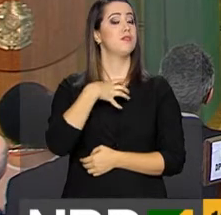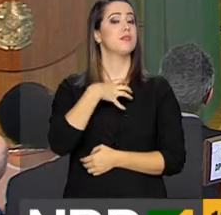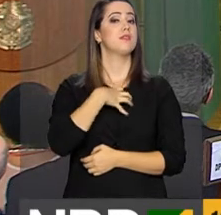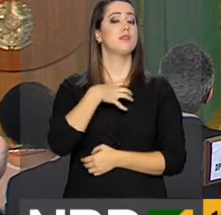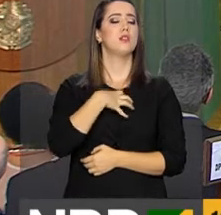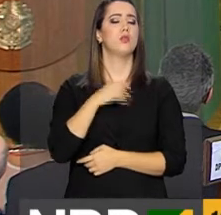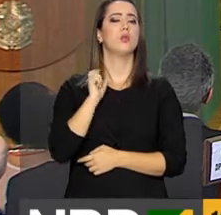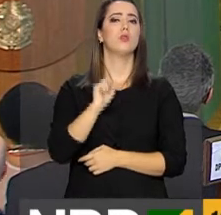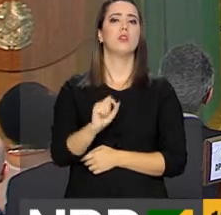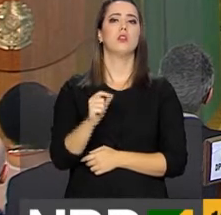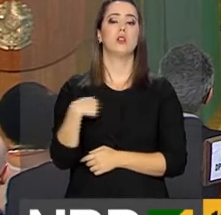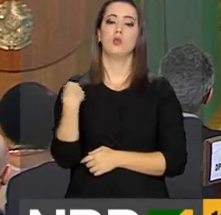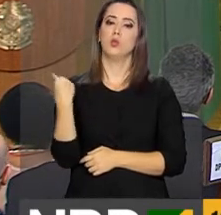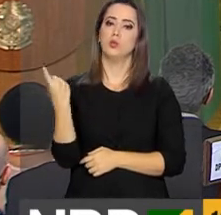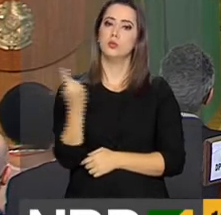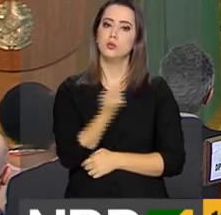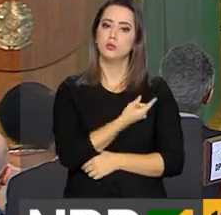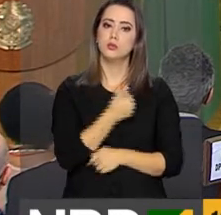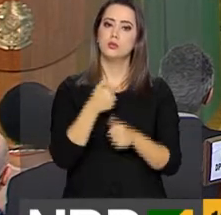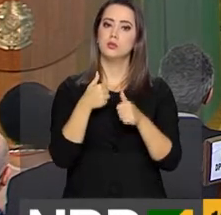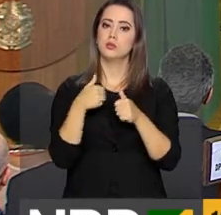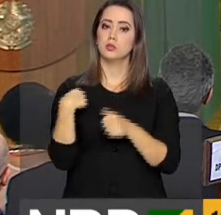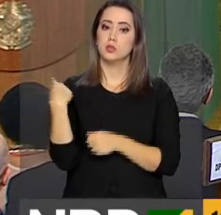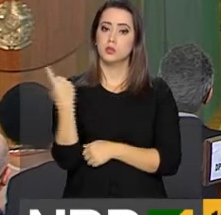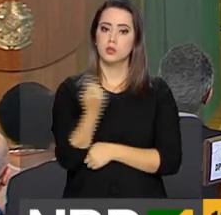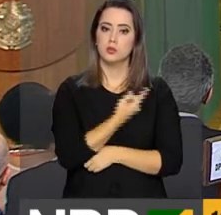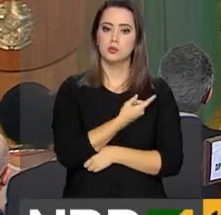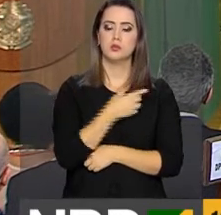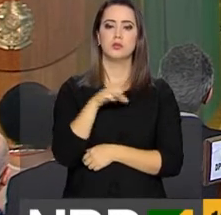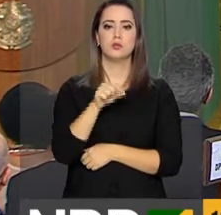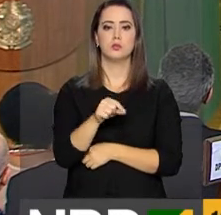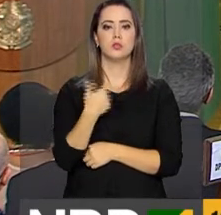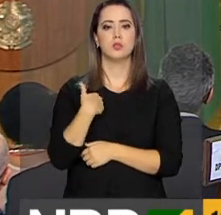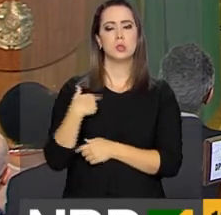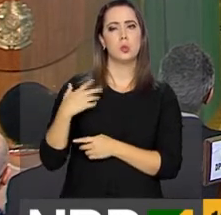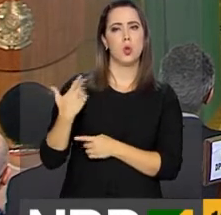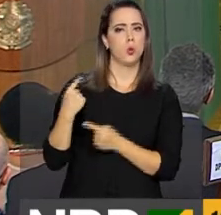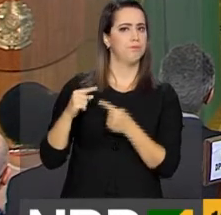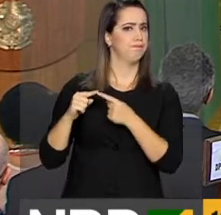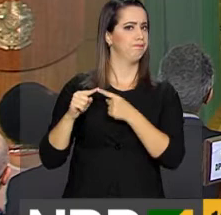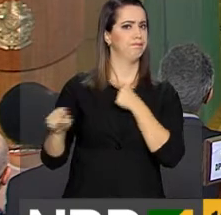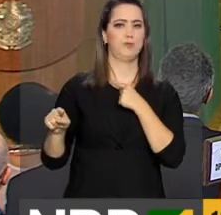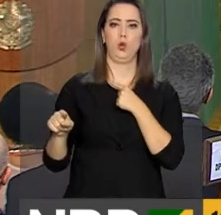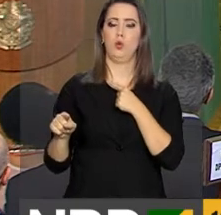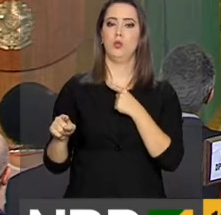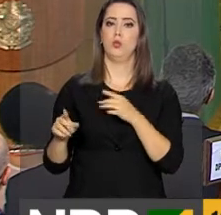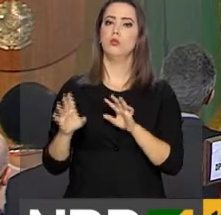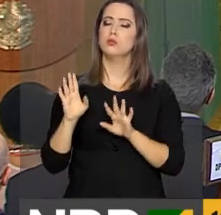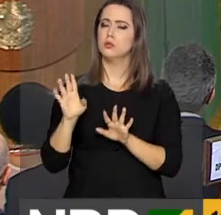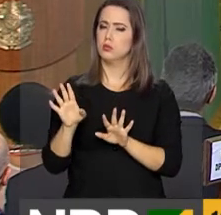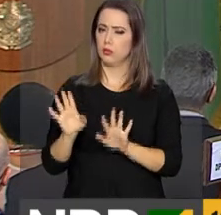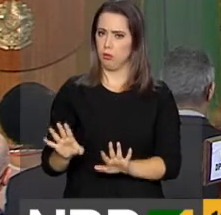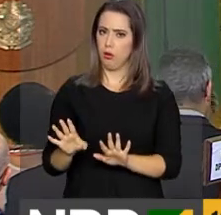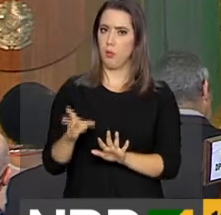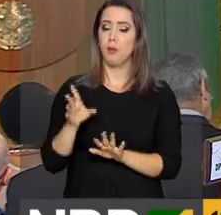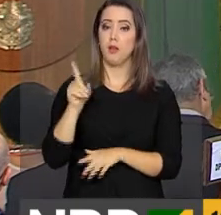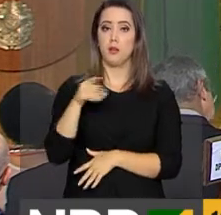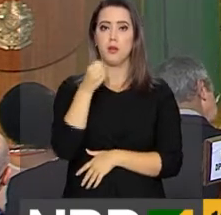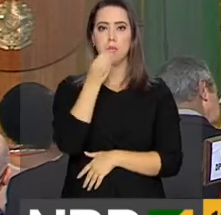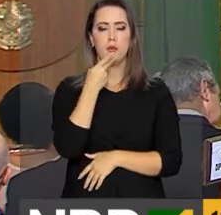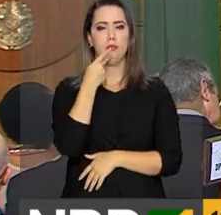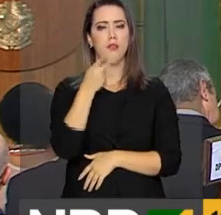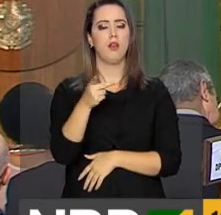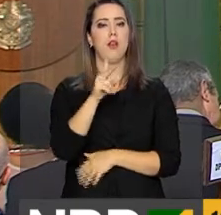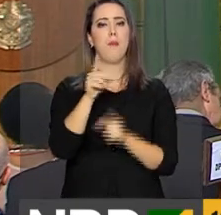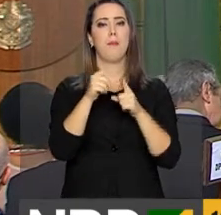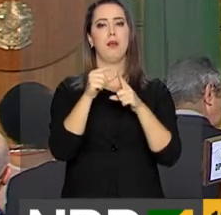nós estamos realmente não sendo tolerantes. Aliás, é interessante, nós usamos muito a palavra